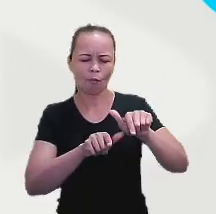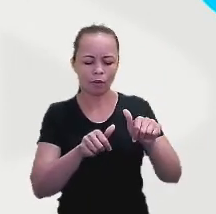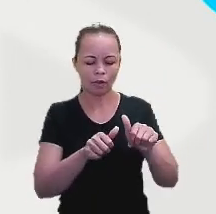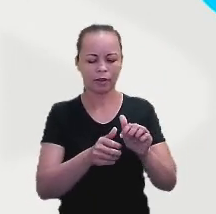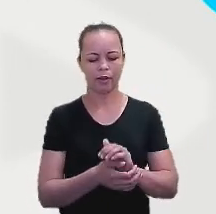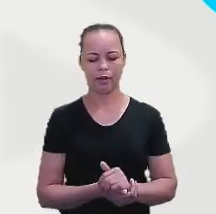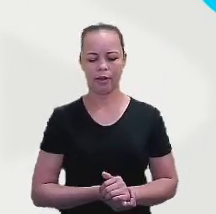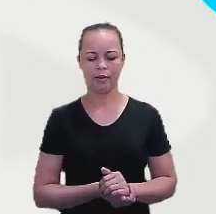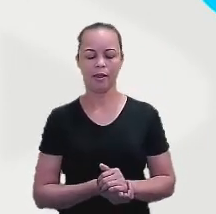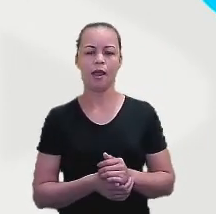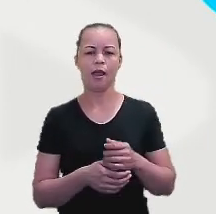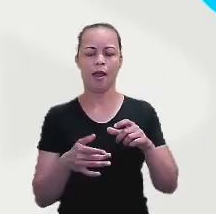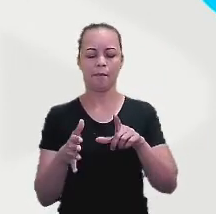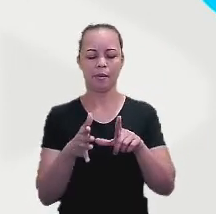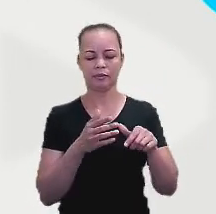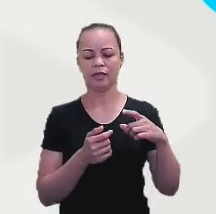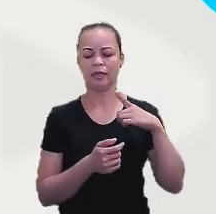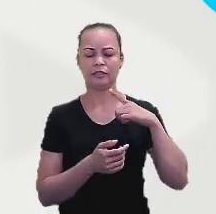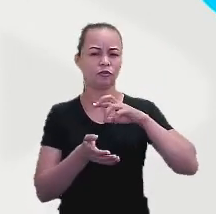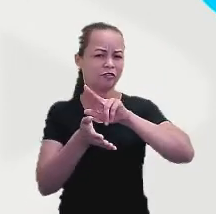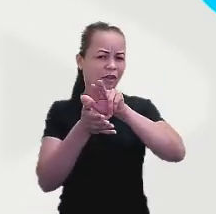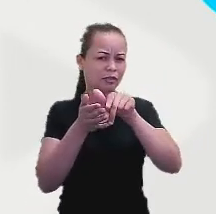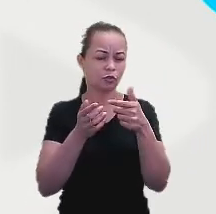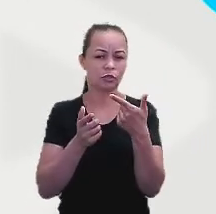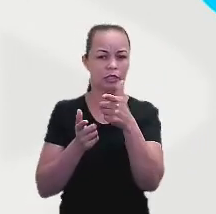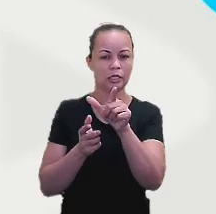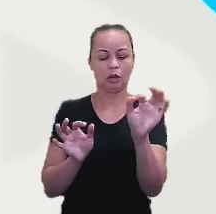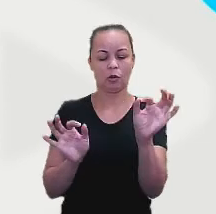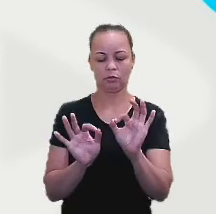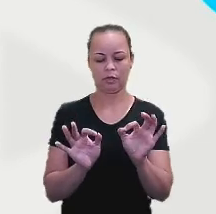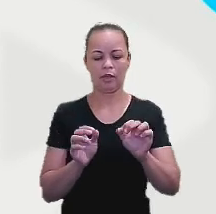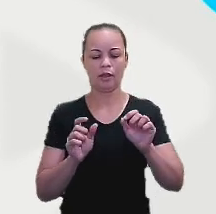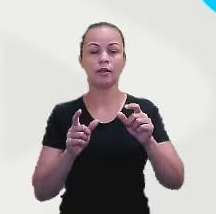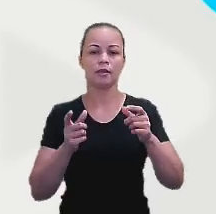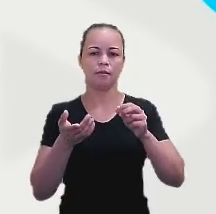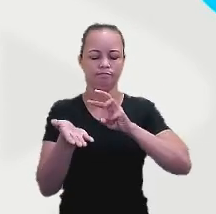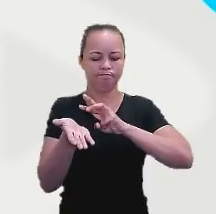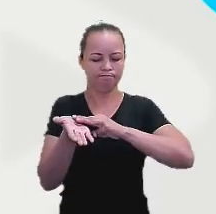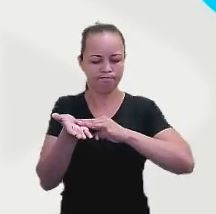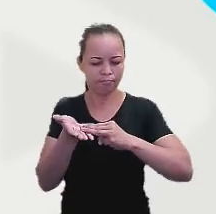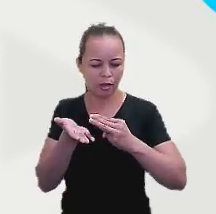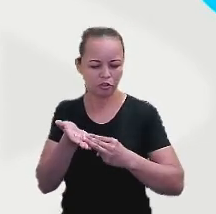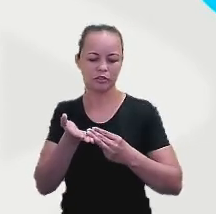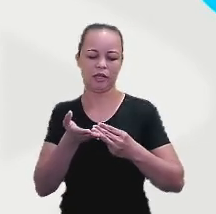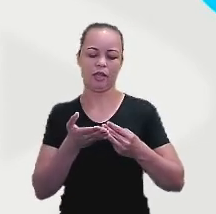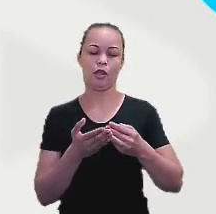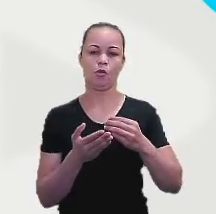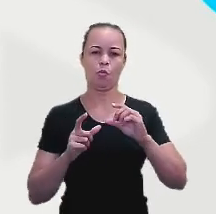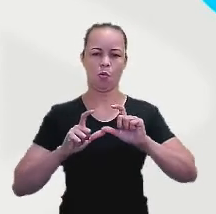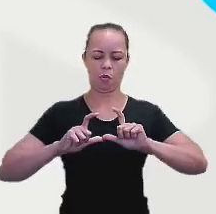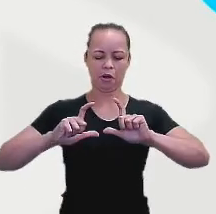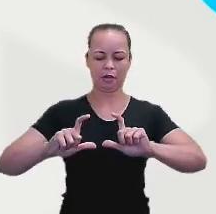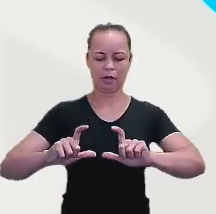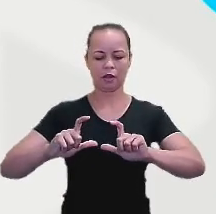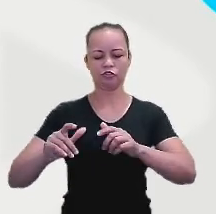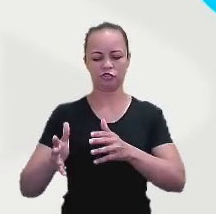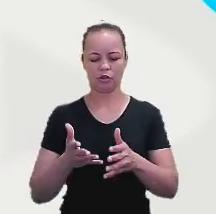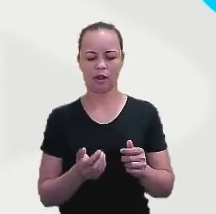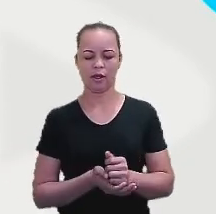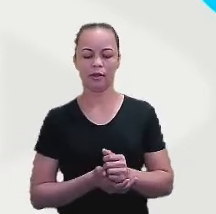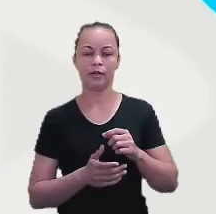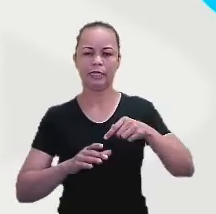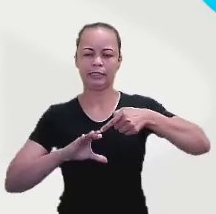ó, tem. Tatu não tem. Metrô tem acento. Ó. Tucupi, nadar não tem. Já paletó e